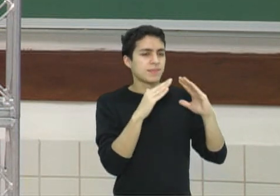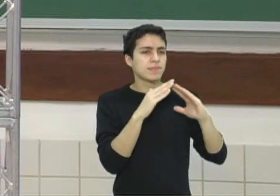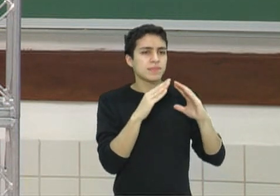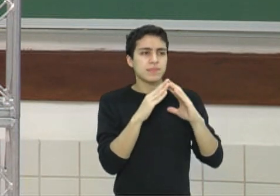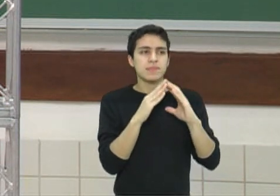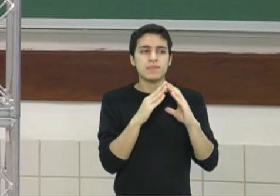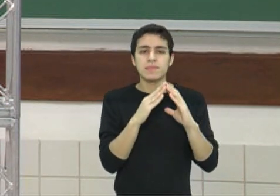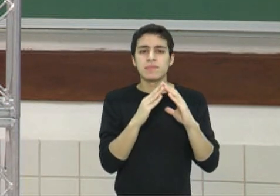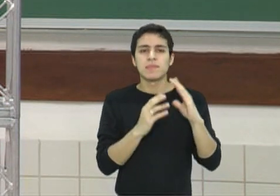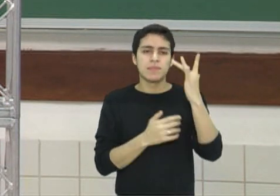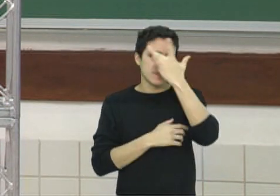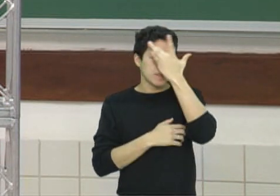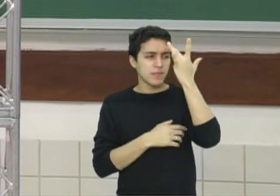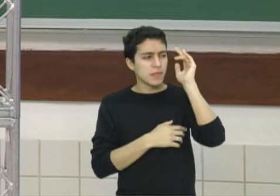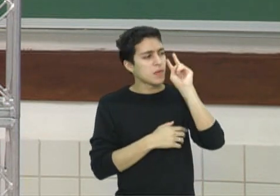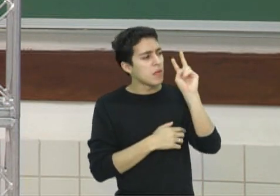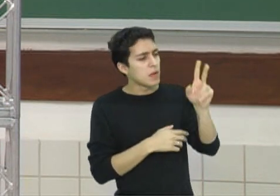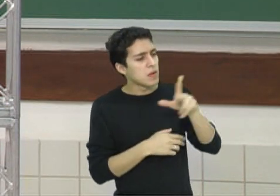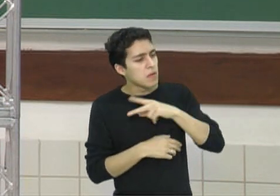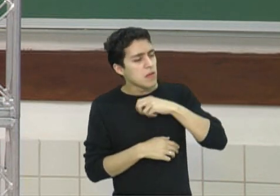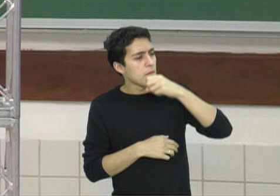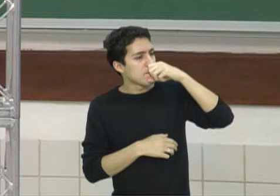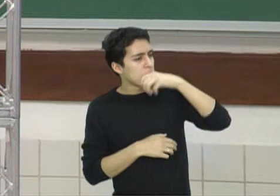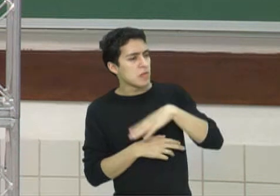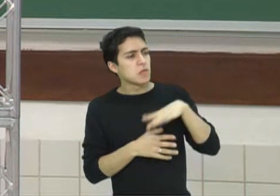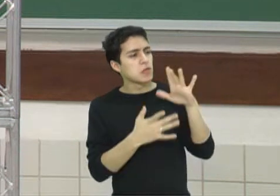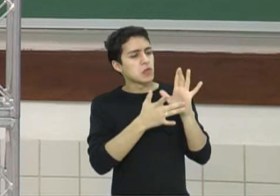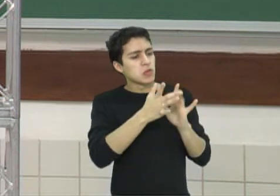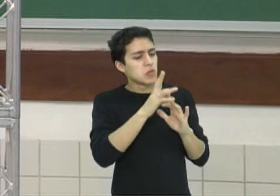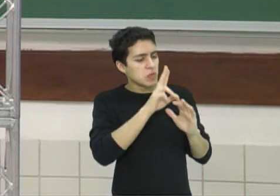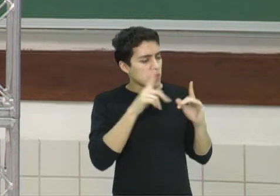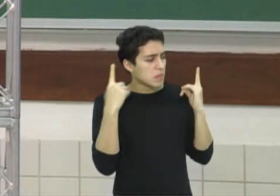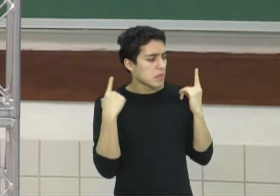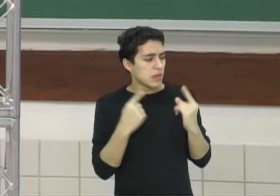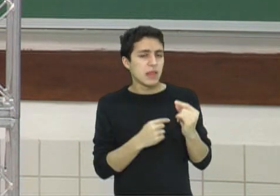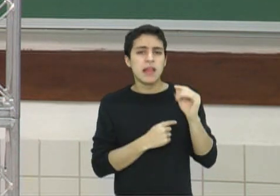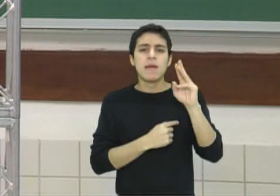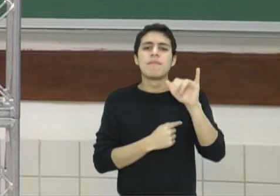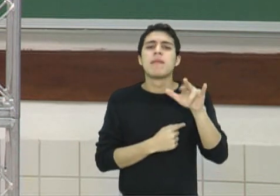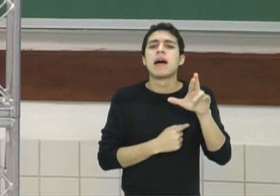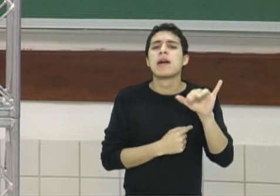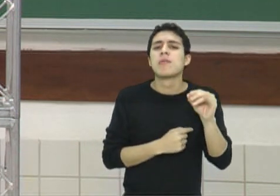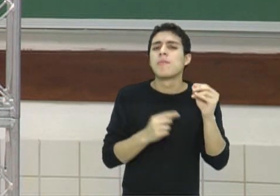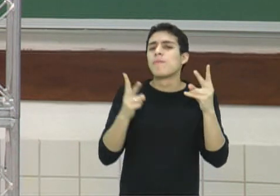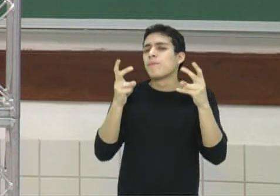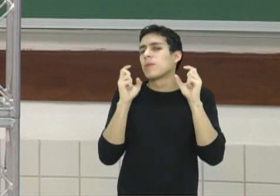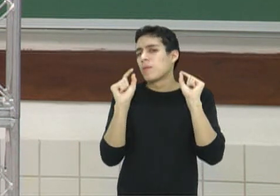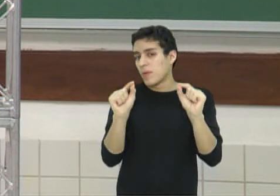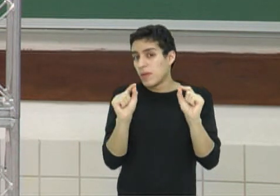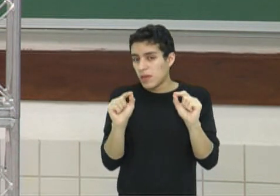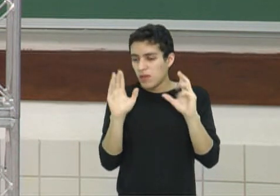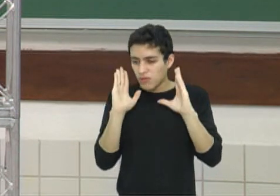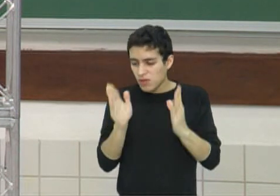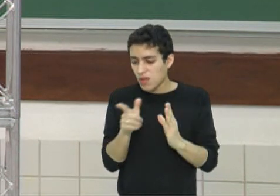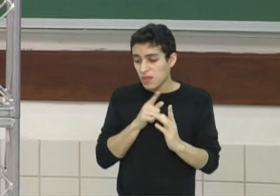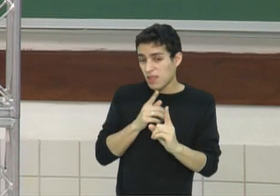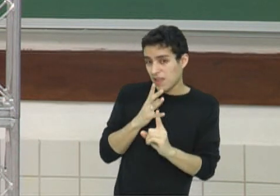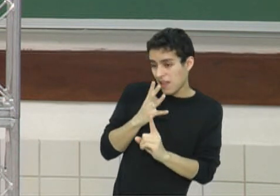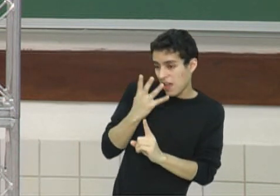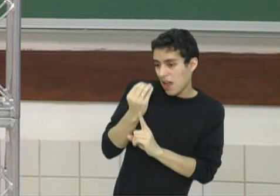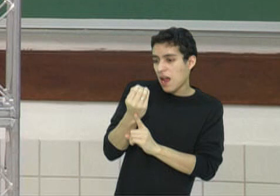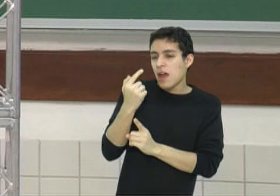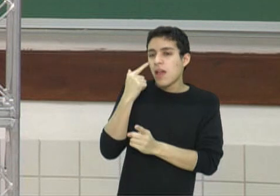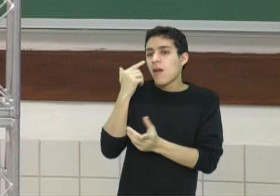busto, muitas pessoas olham aquilo e falam, mas que absurdo, um Cristo de tranças. O que o Mário nota? Ele nota que existe uma arte nas mãos dele que está